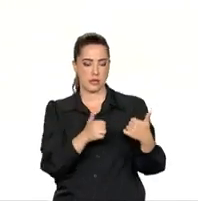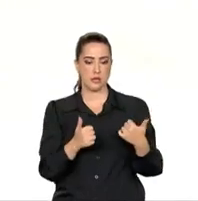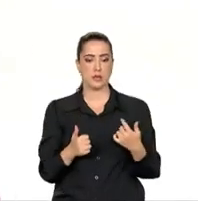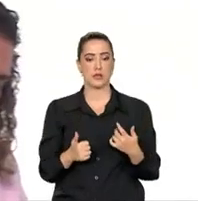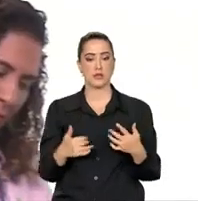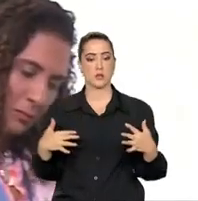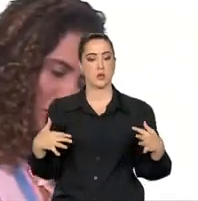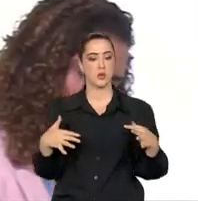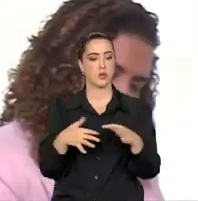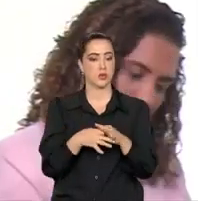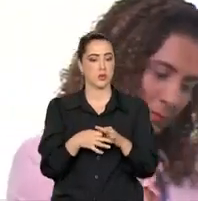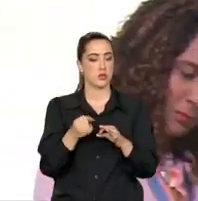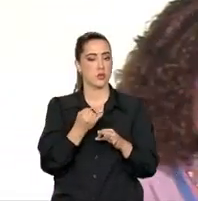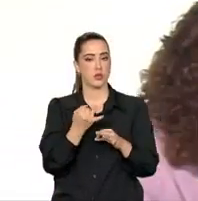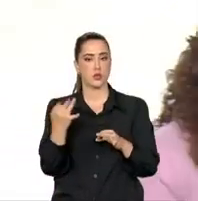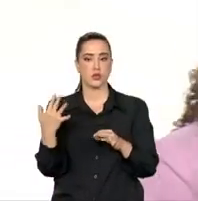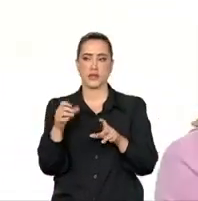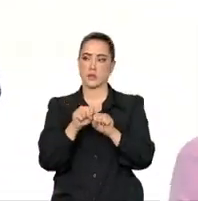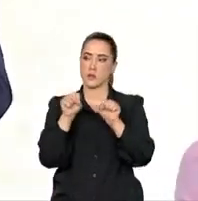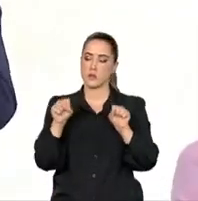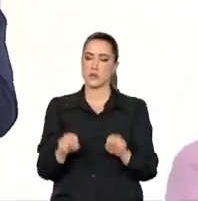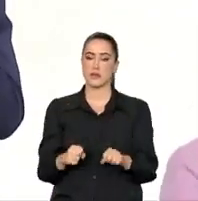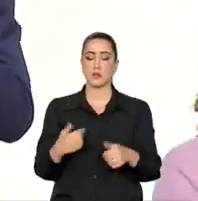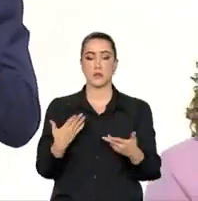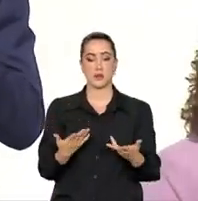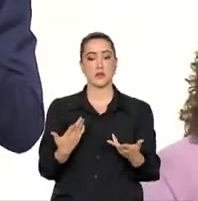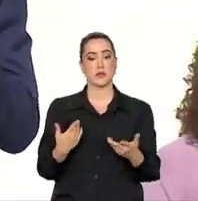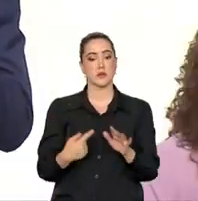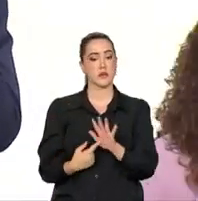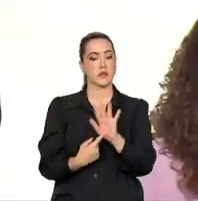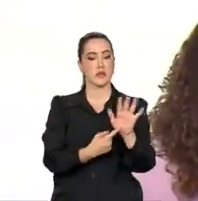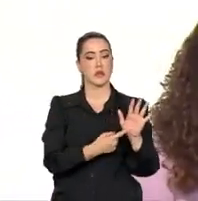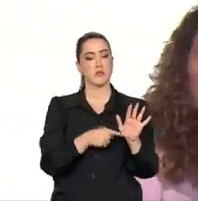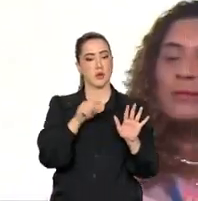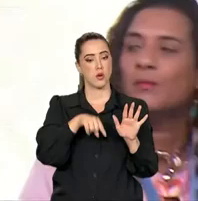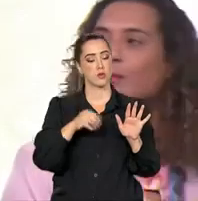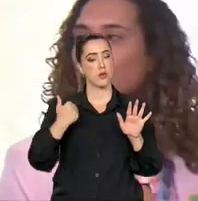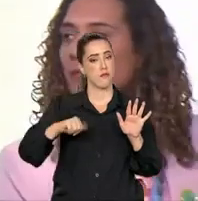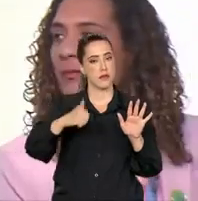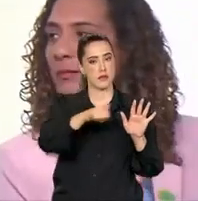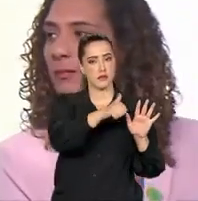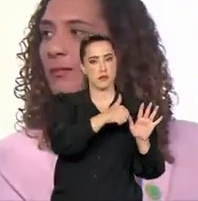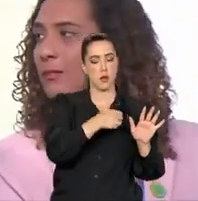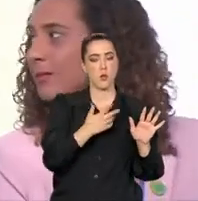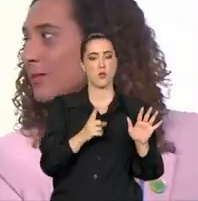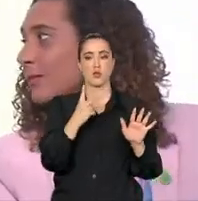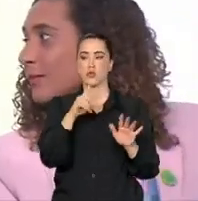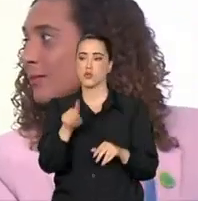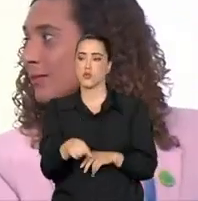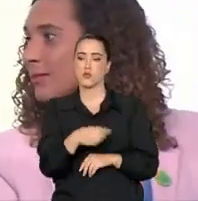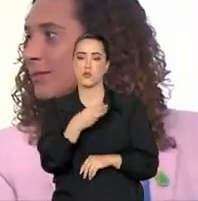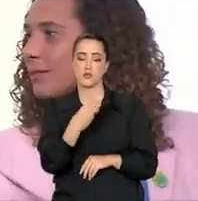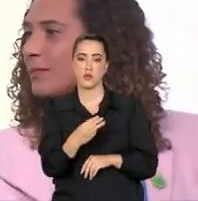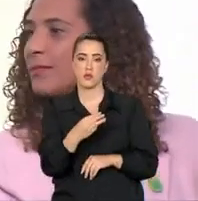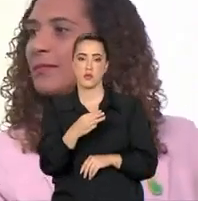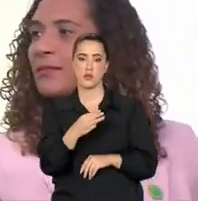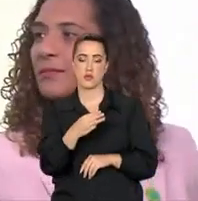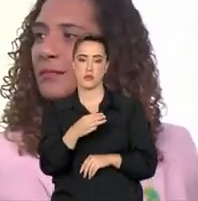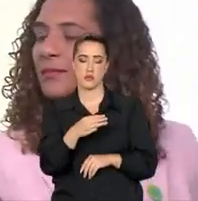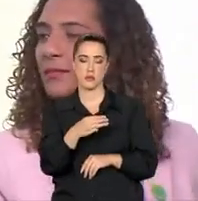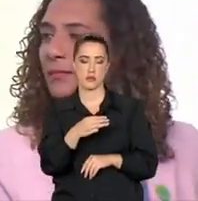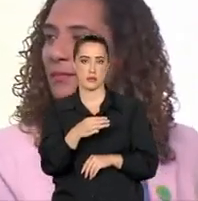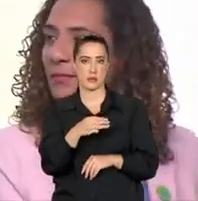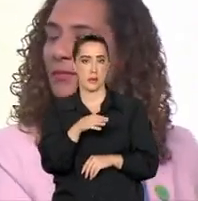Único, integrado com vários sistemas, que coloca uma base de dados de 1,3 petabyte